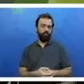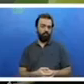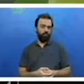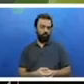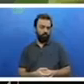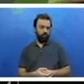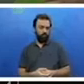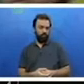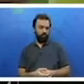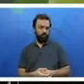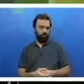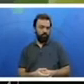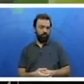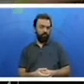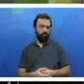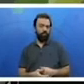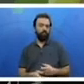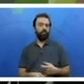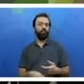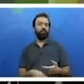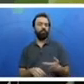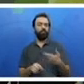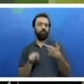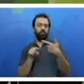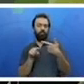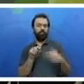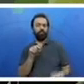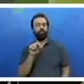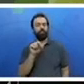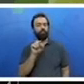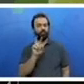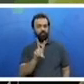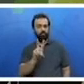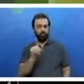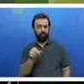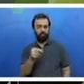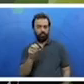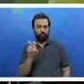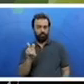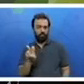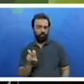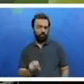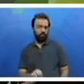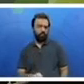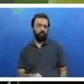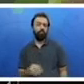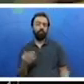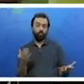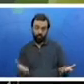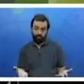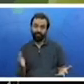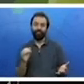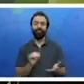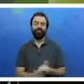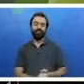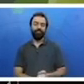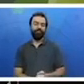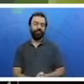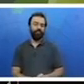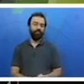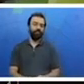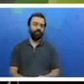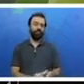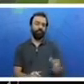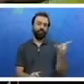Espero que vocês tenham chegado também no mesmo resultado, 2,5. Portanto,